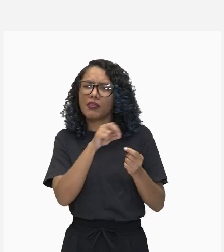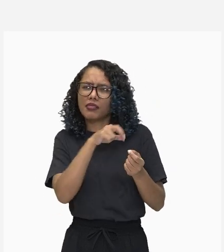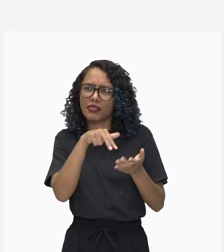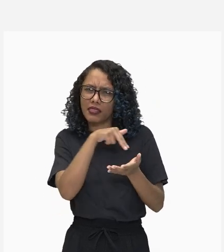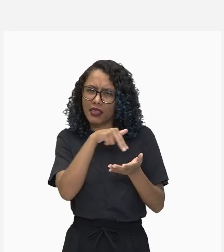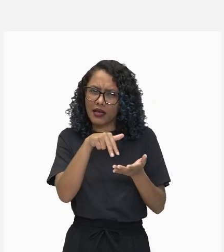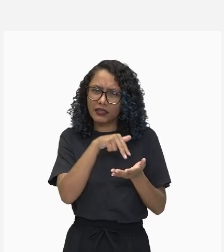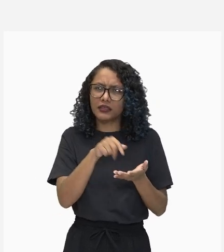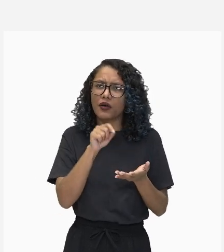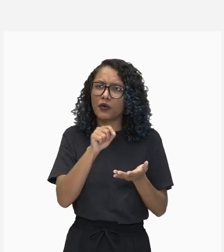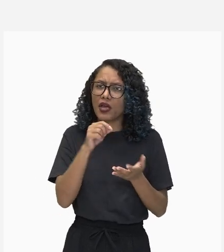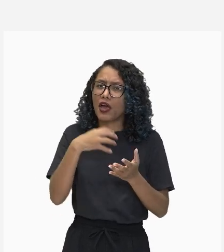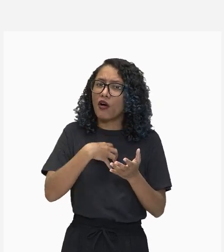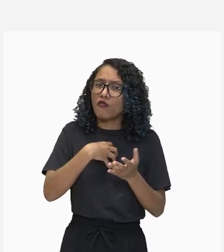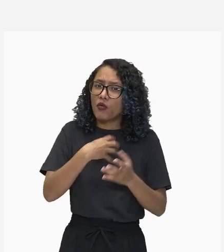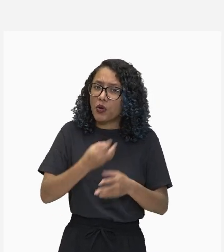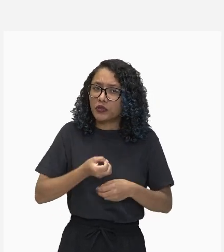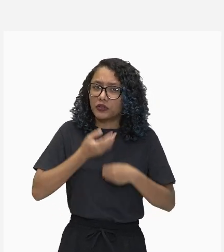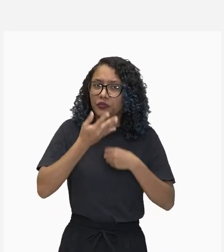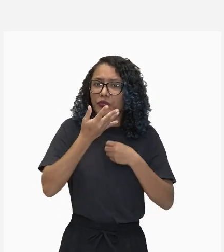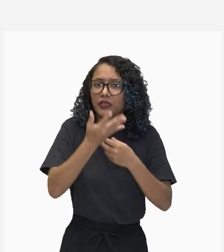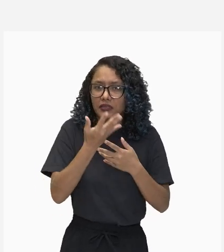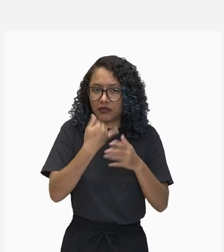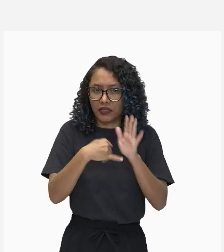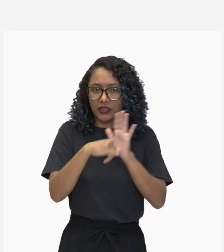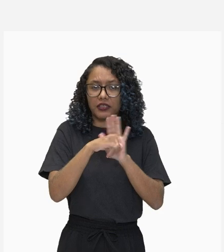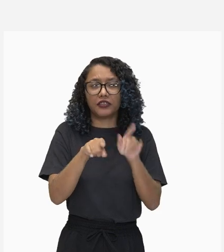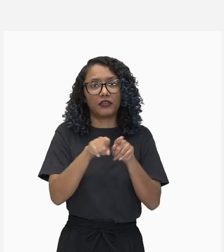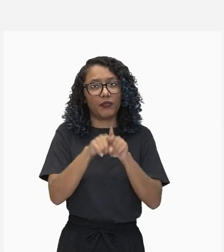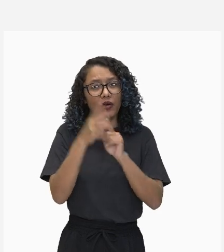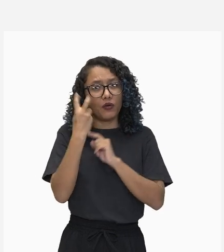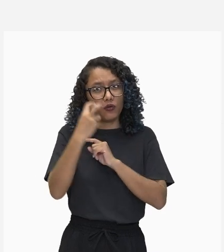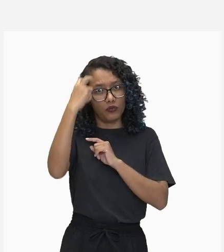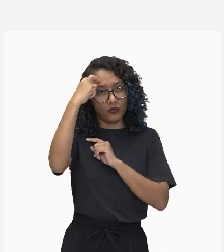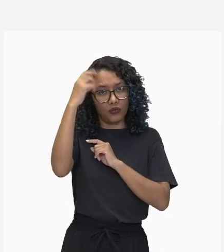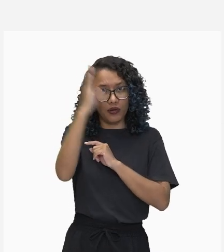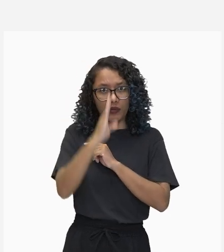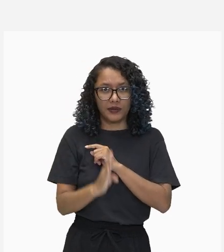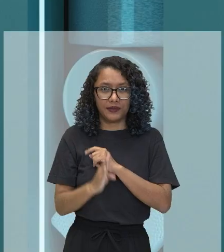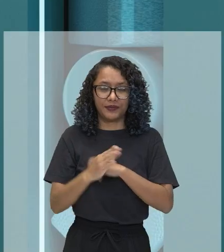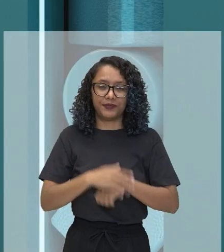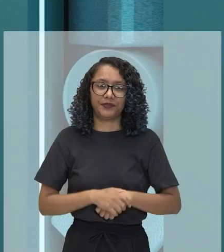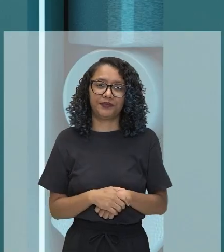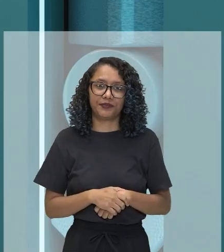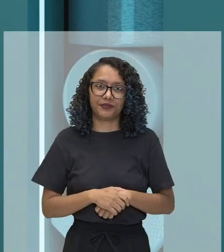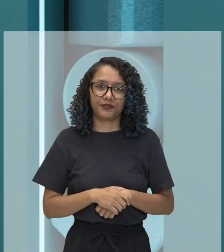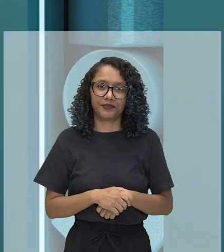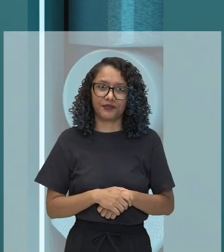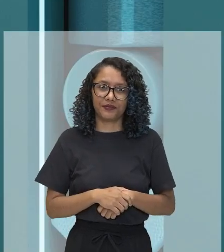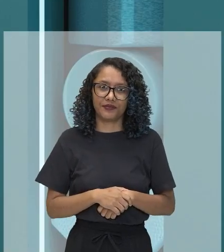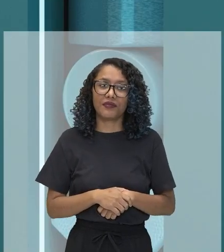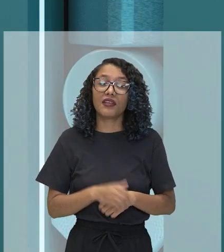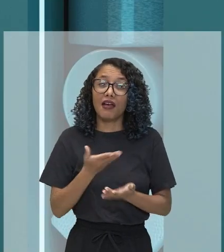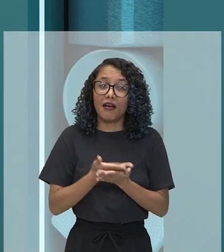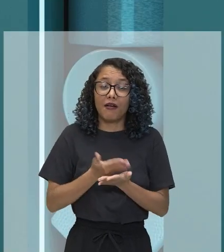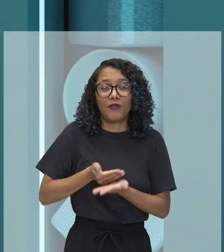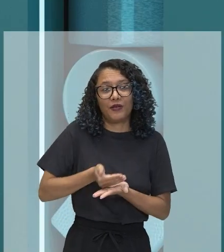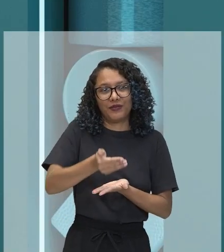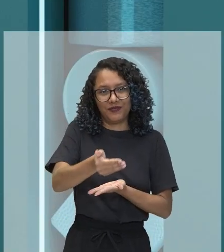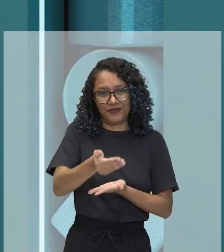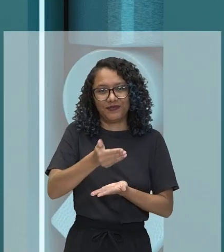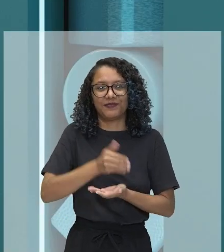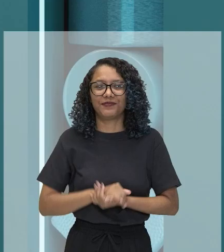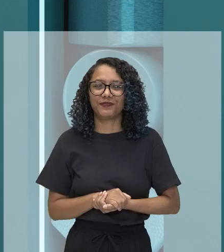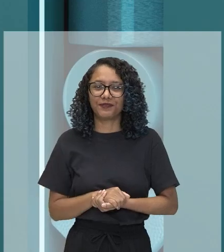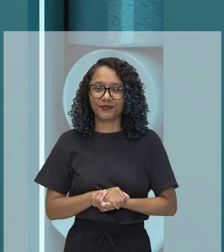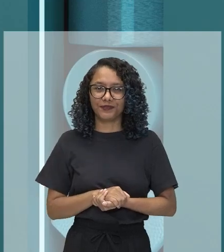enquanto meio de expressão da identidade e cultura brasileira. E vamos dar início